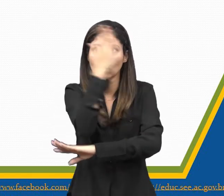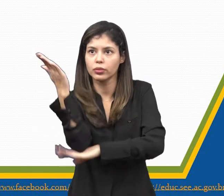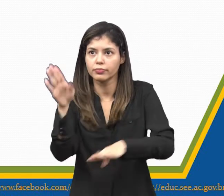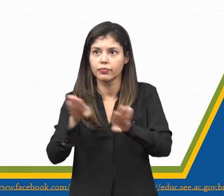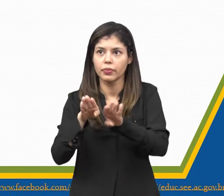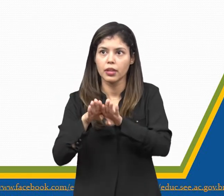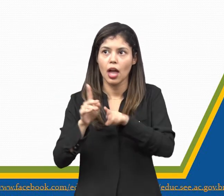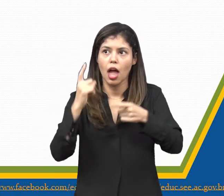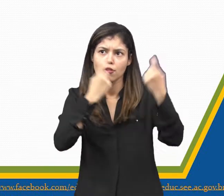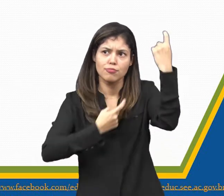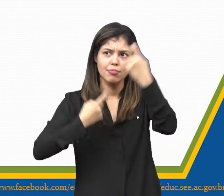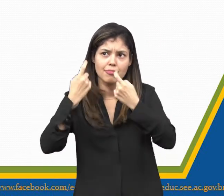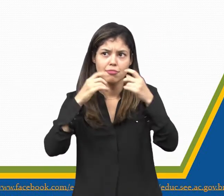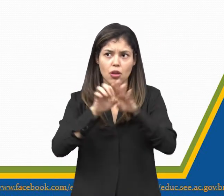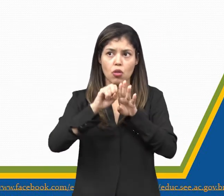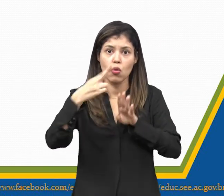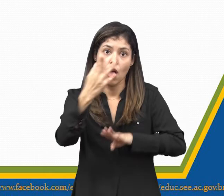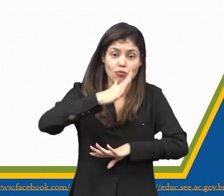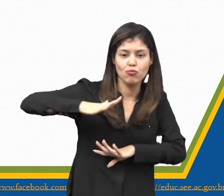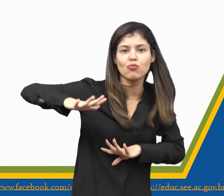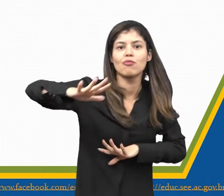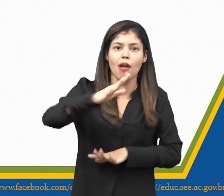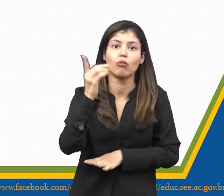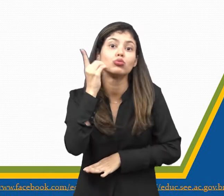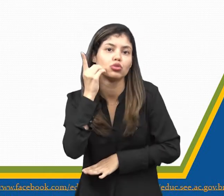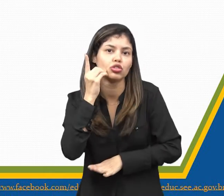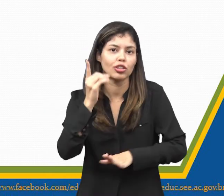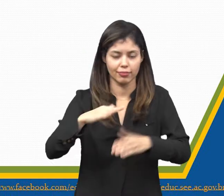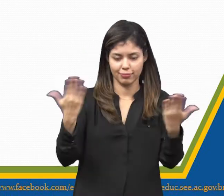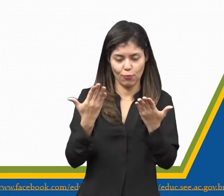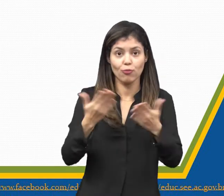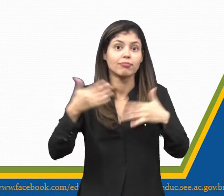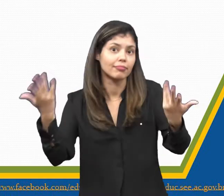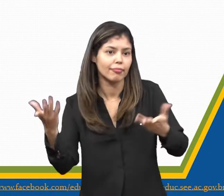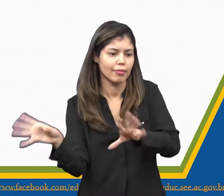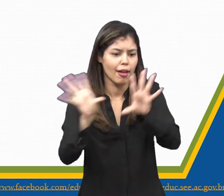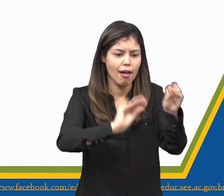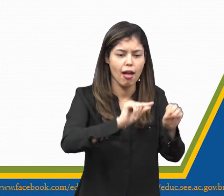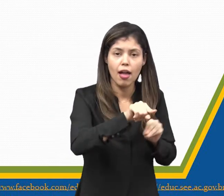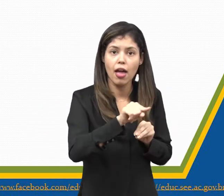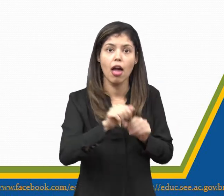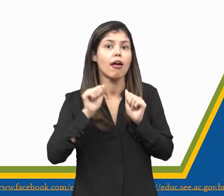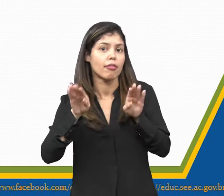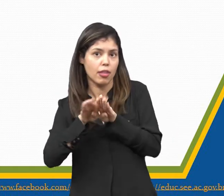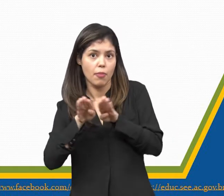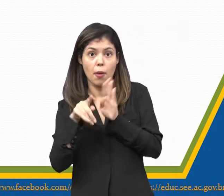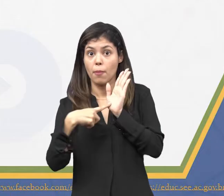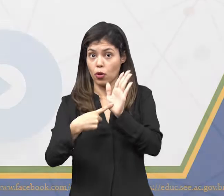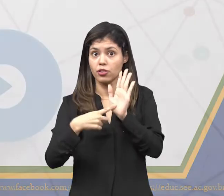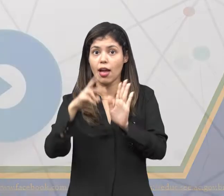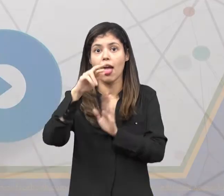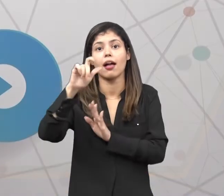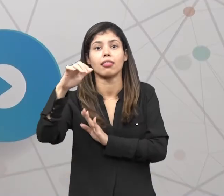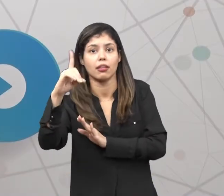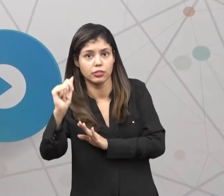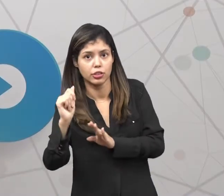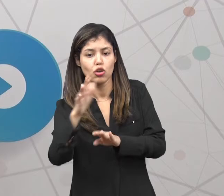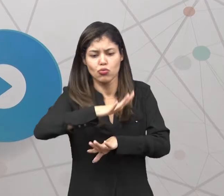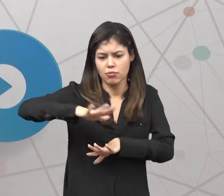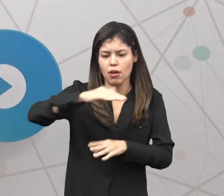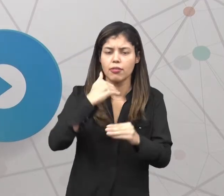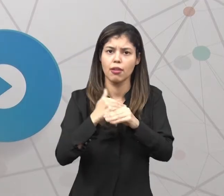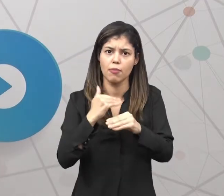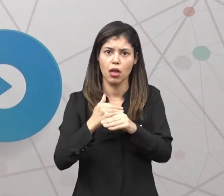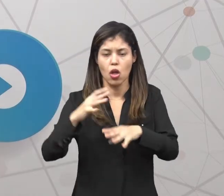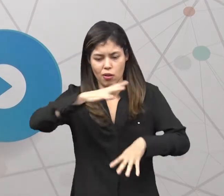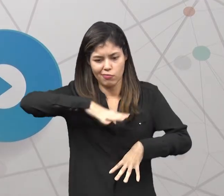denunciando ou expressando a realidade social daquele momento. Então a tirinha serve também para mostrar realidades sociais,